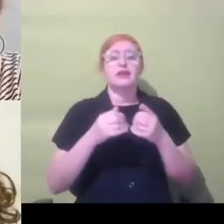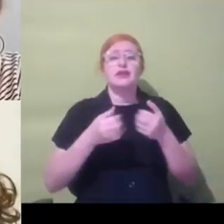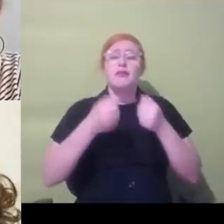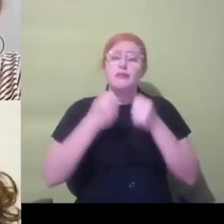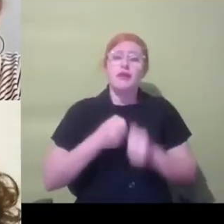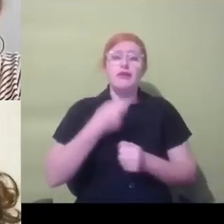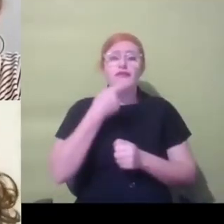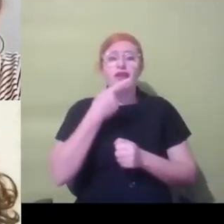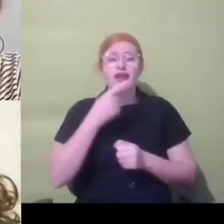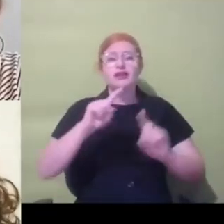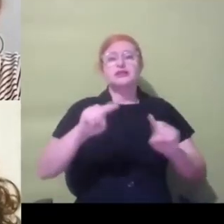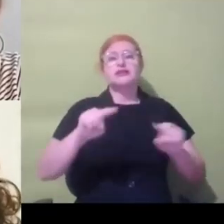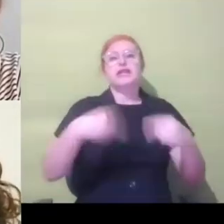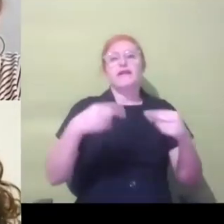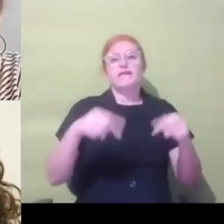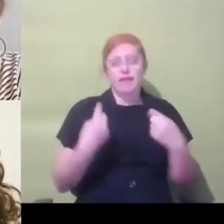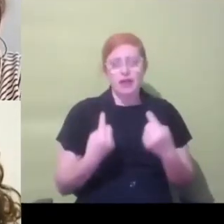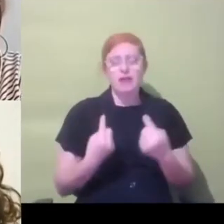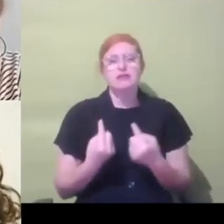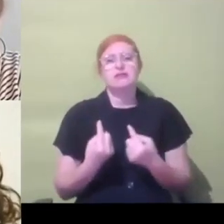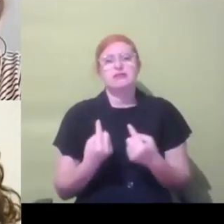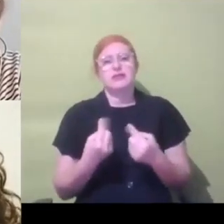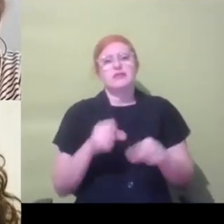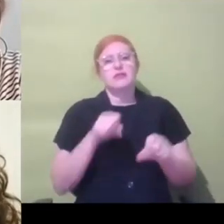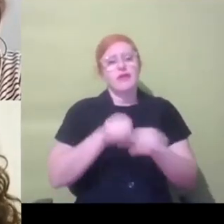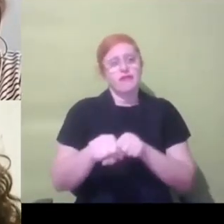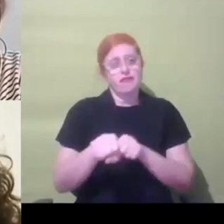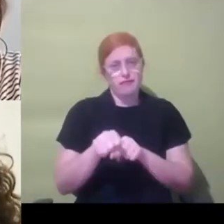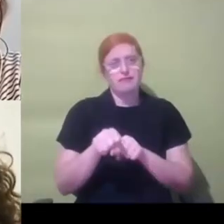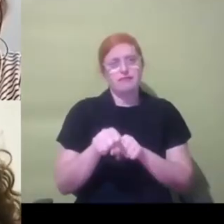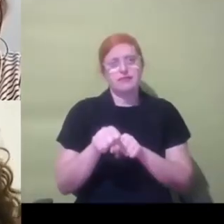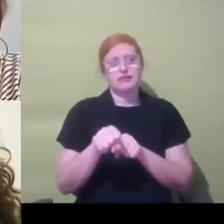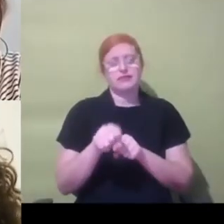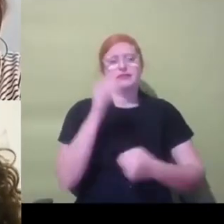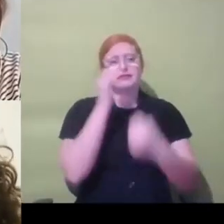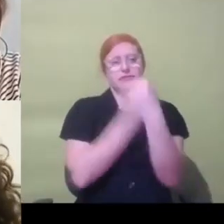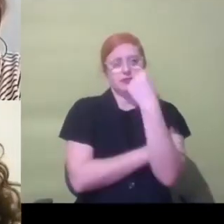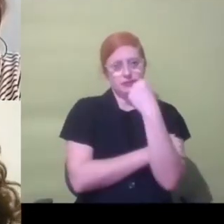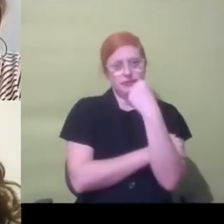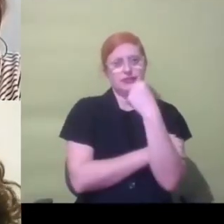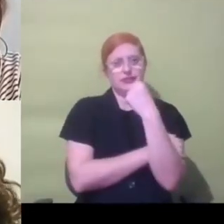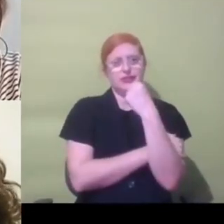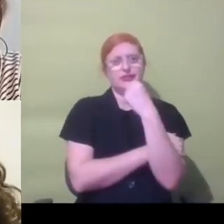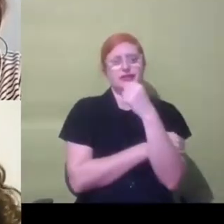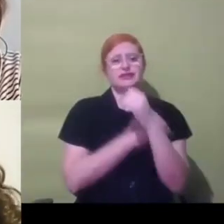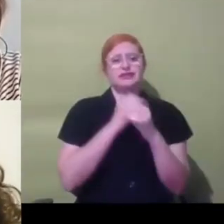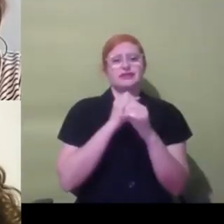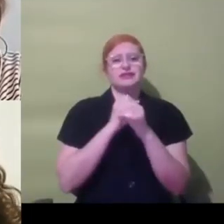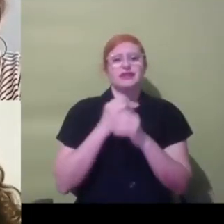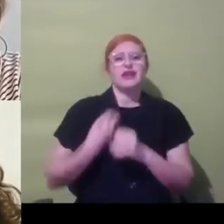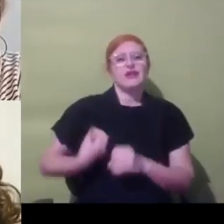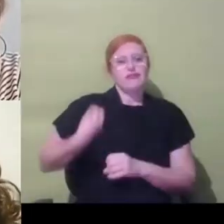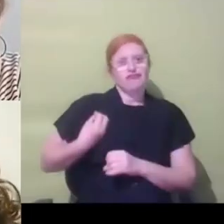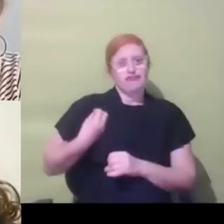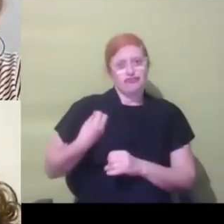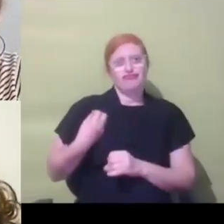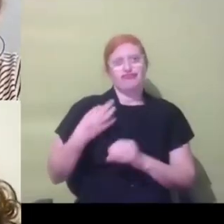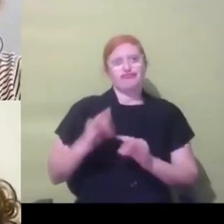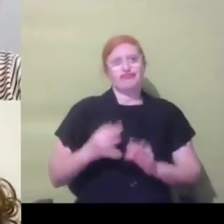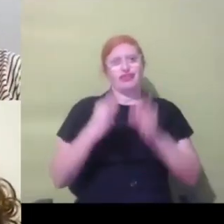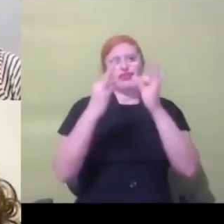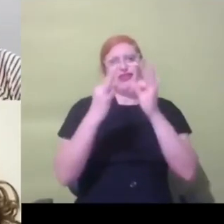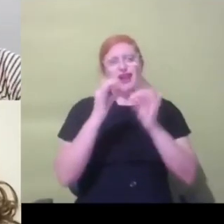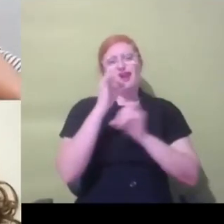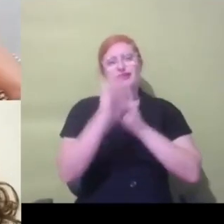dos desafios que estão colocados para a formação feminista online, né, digital e tal.